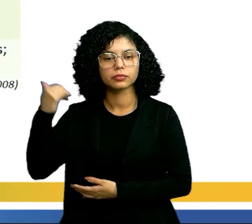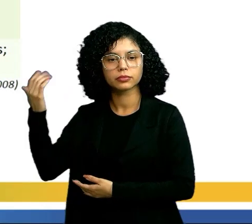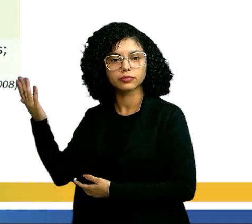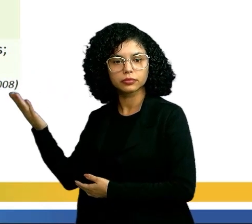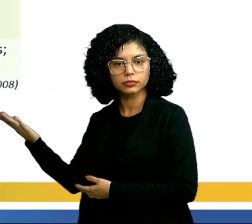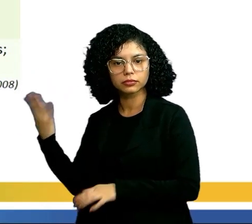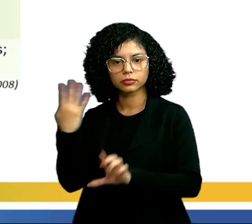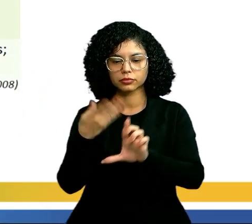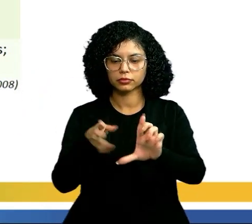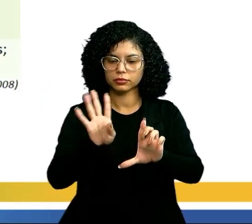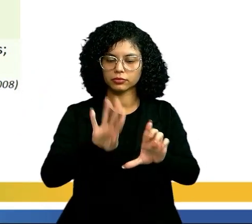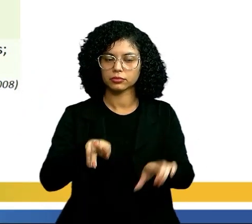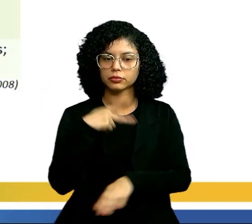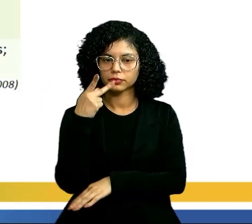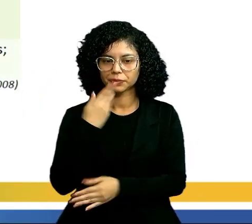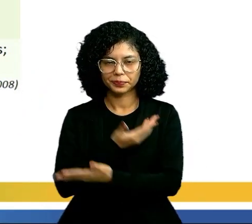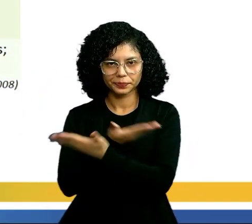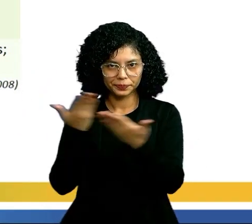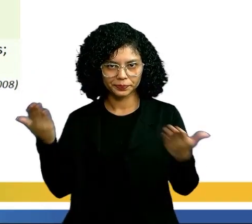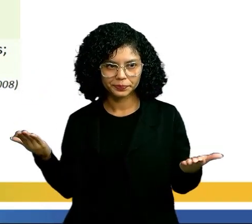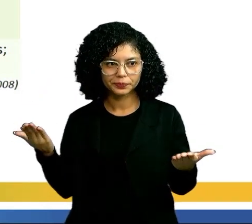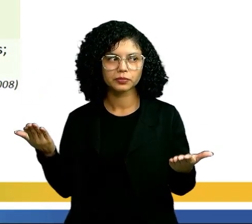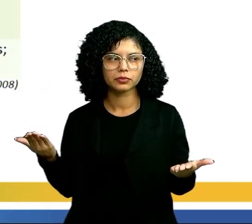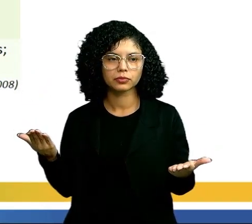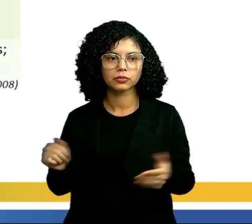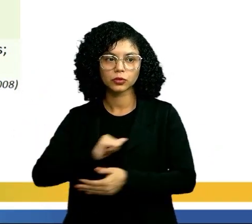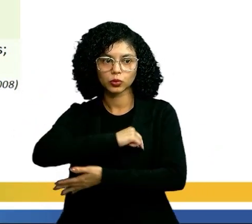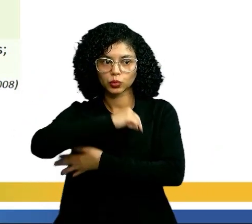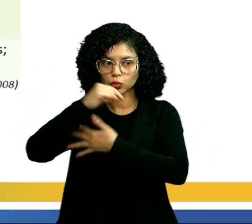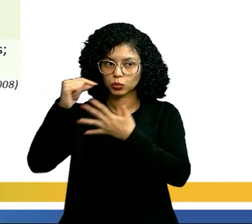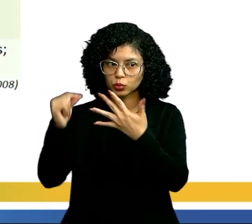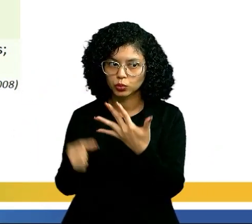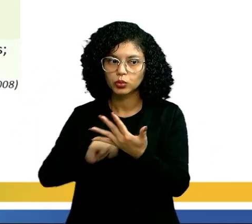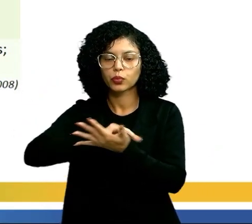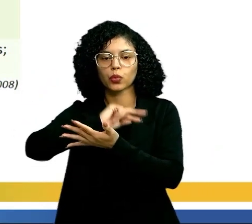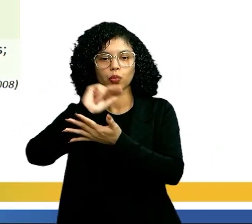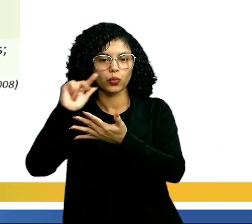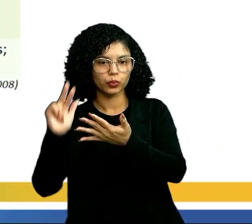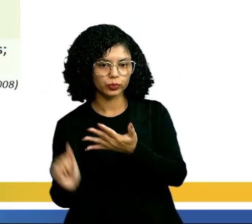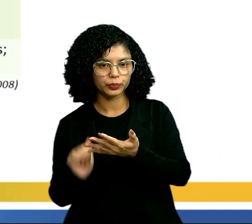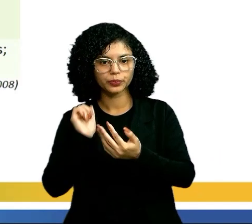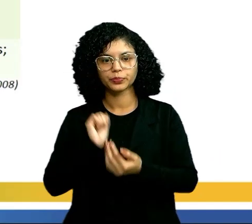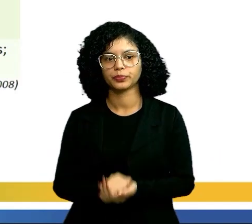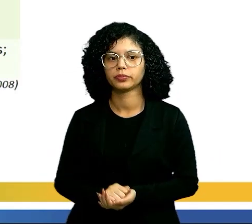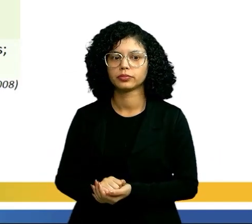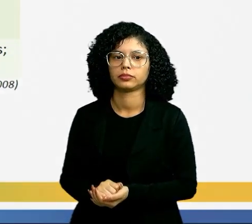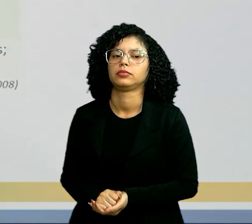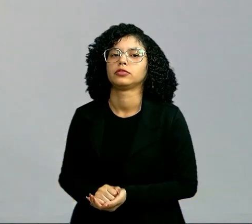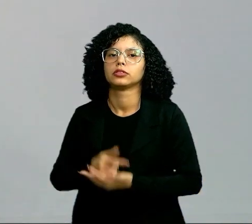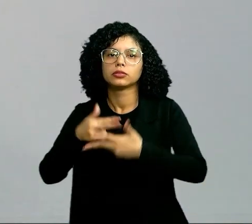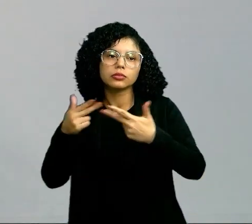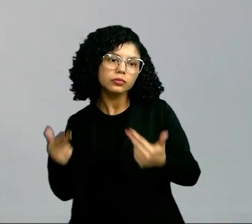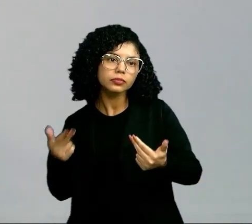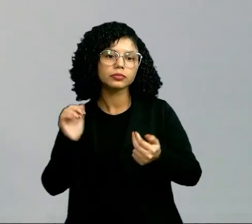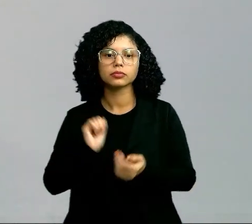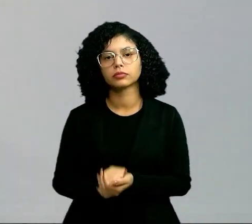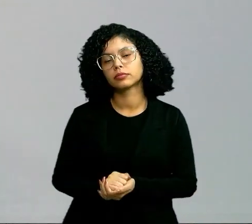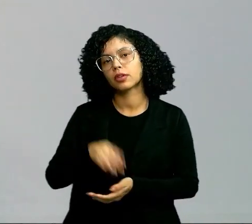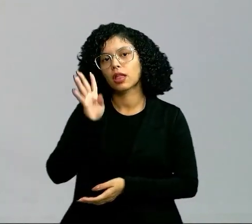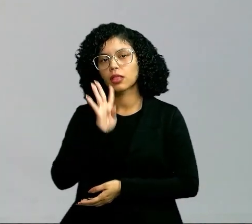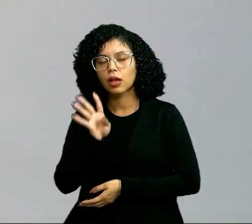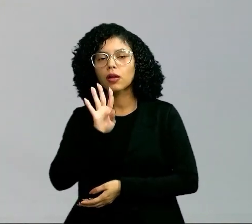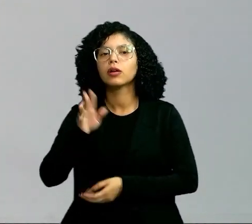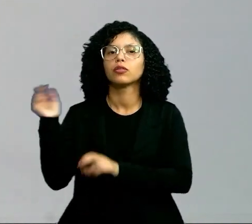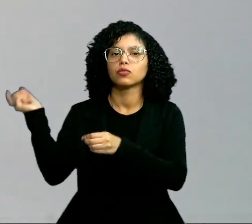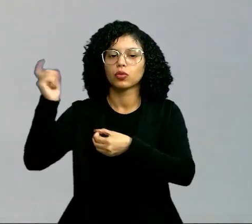Olha aí a tabelinha que eu falei para vocês. Os tipos de transportes. Uma coisa que é interessante